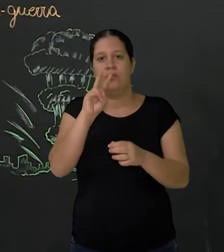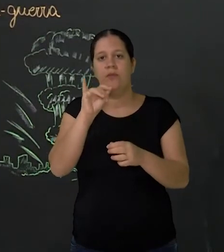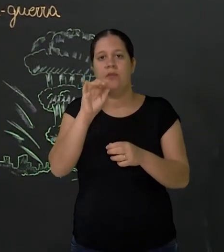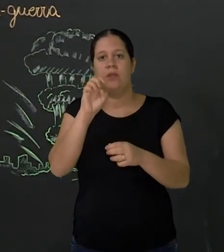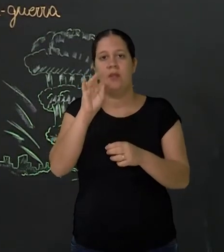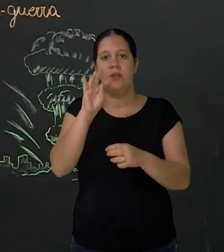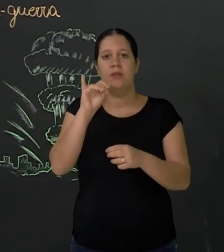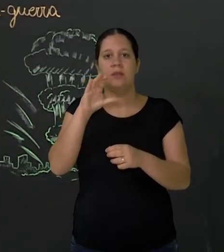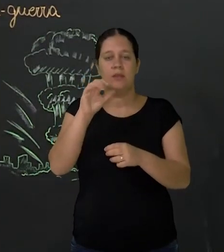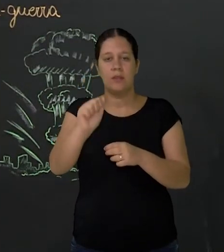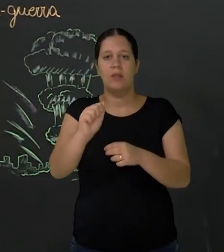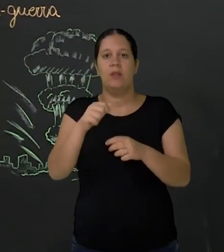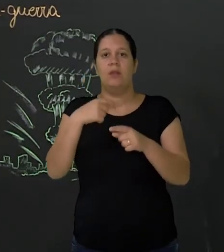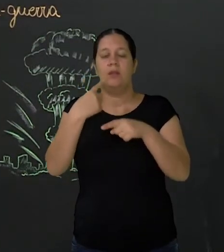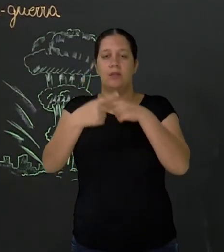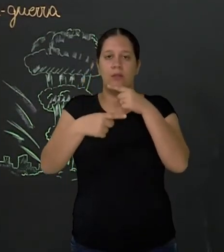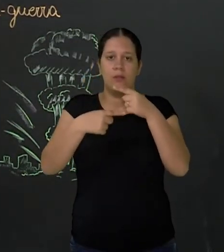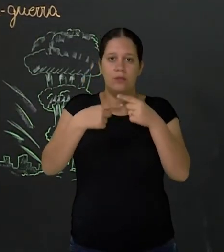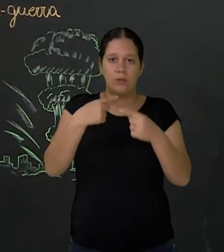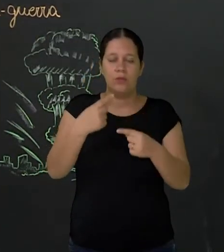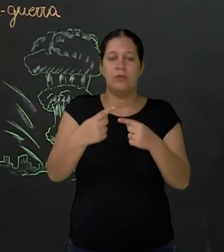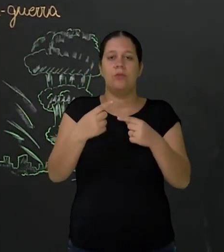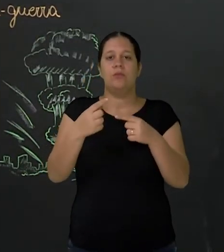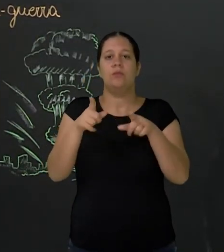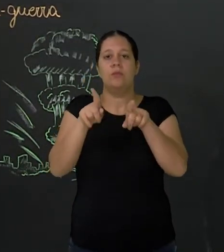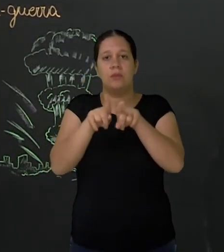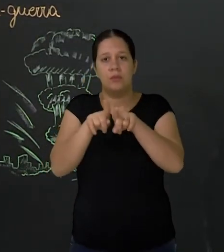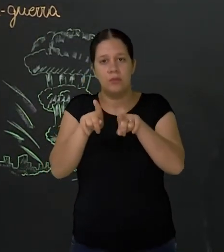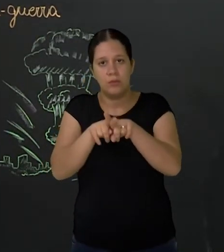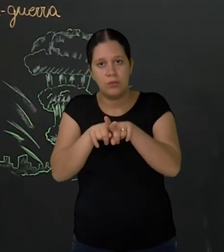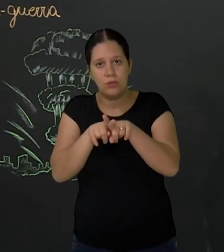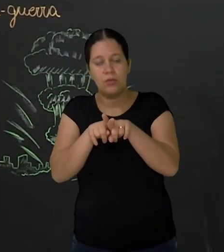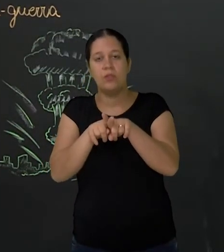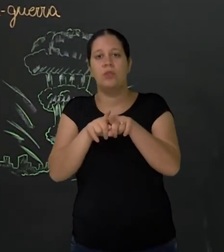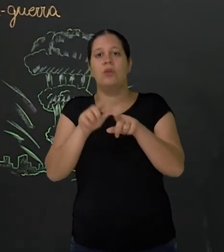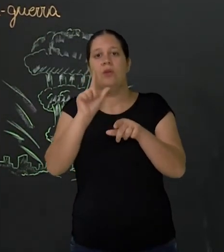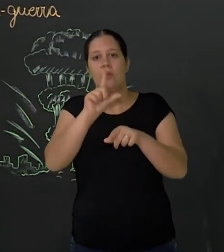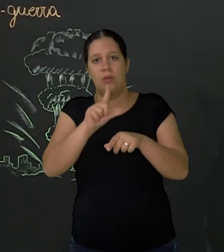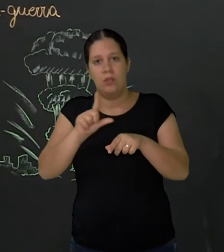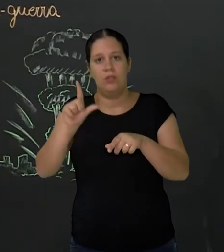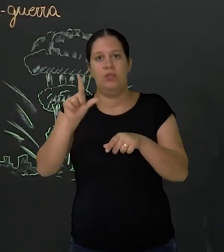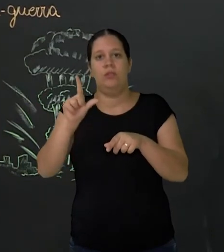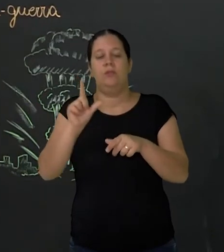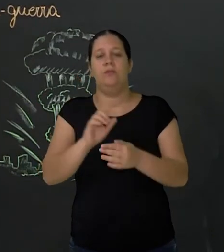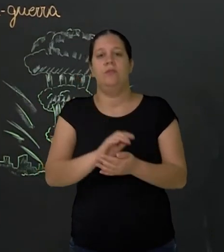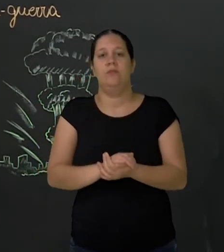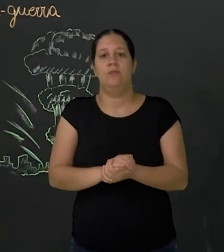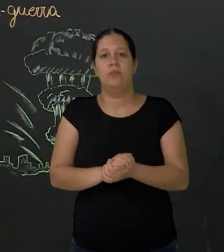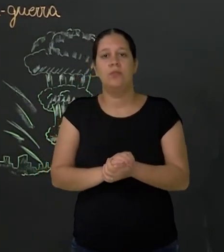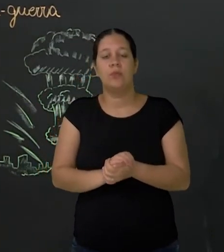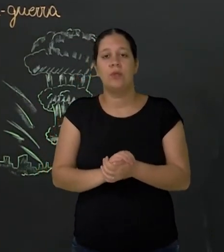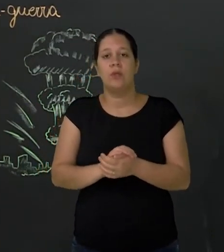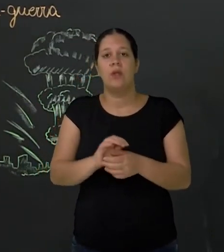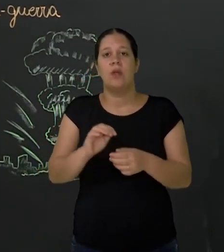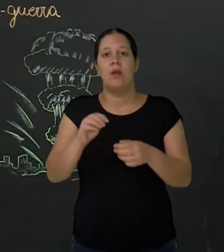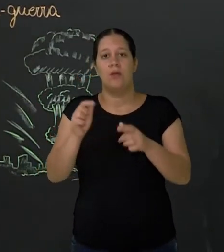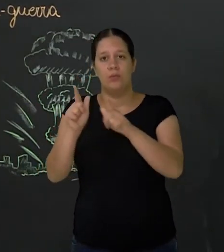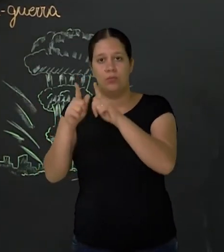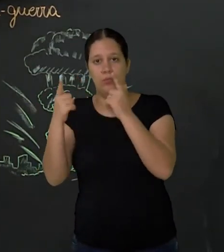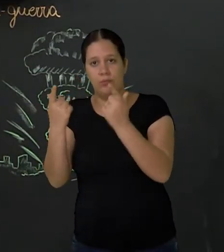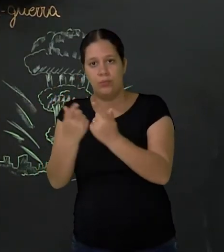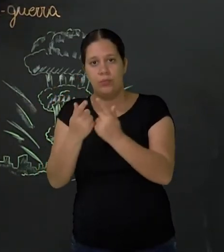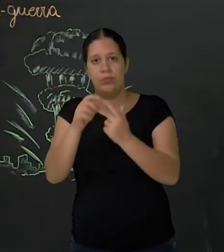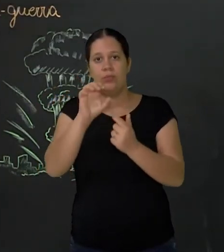americanos vieram por oeste e a União Soviética veio aqui pelo leste. E o